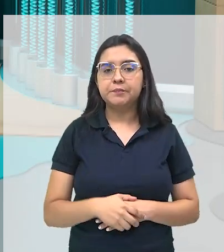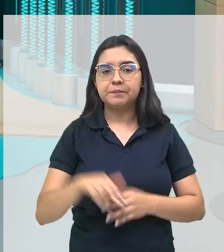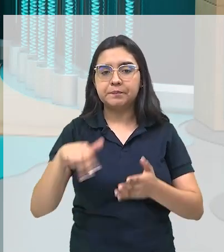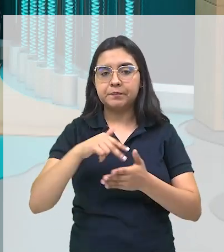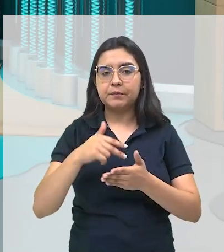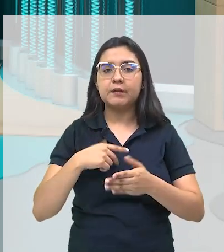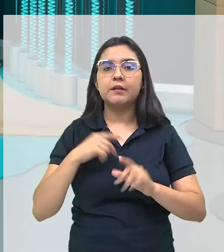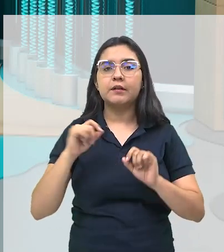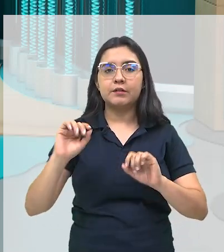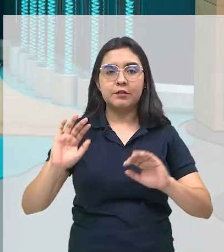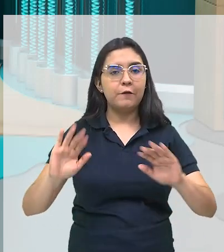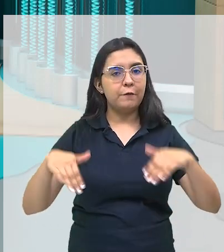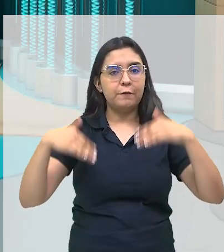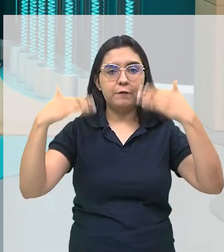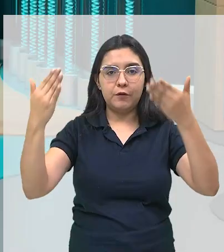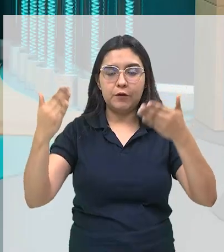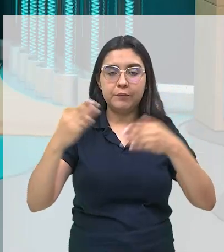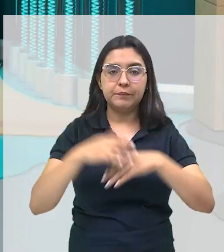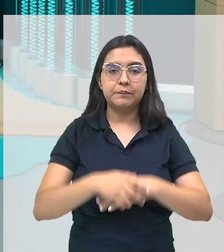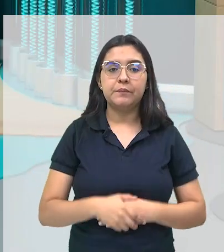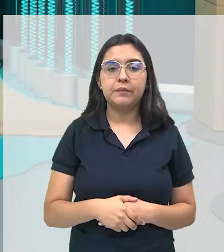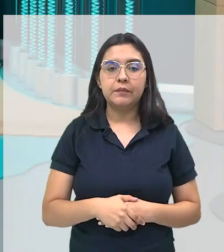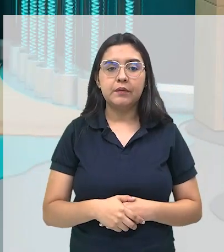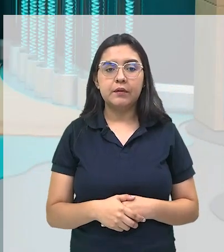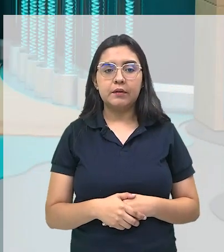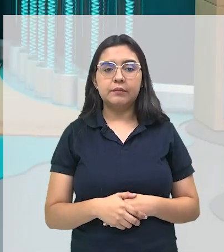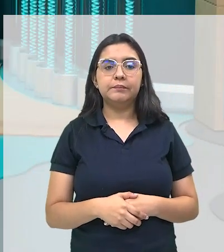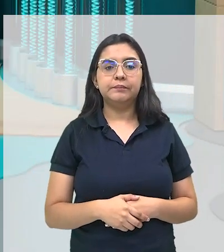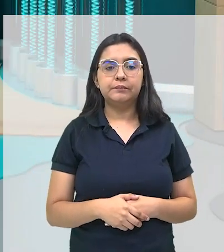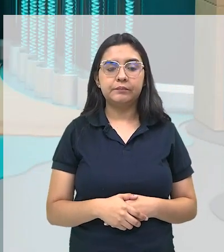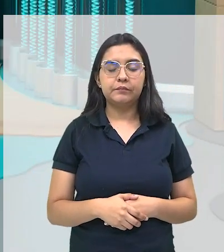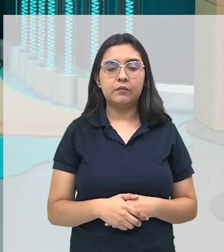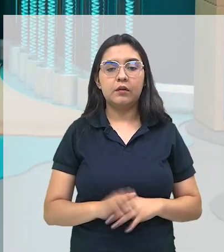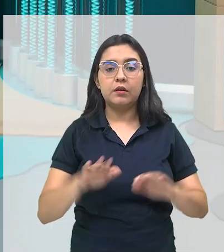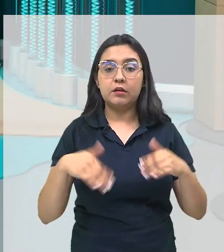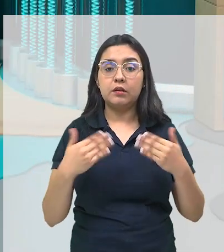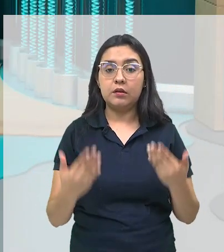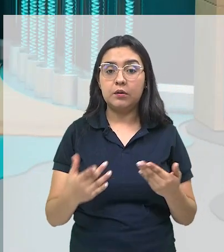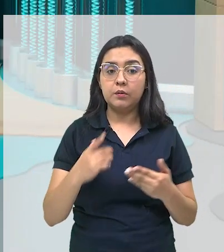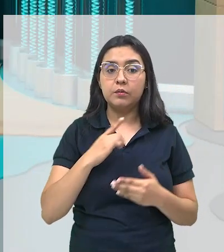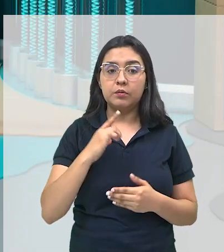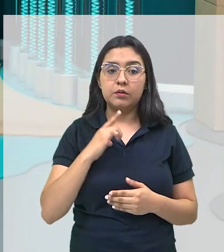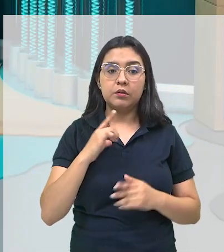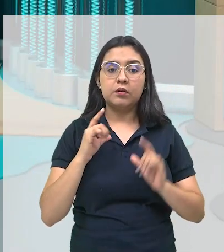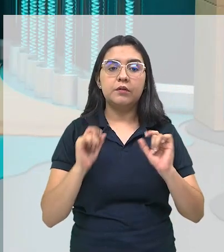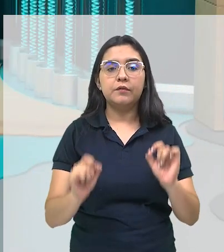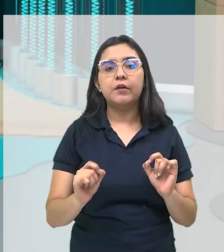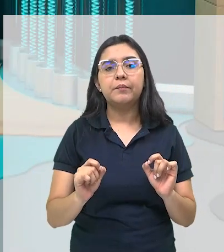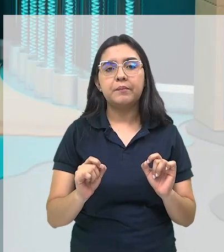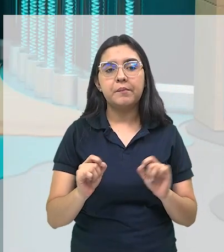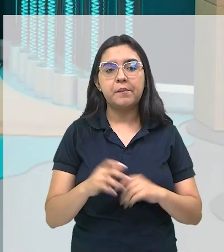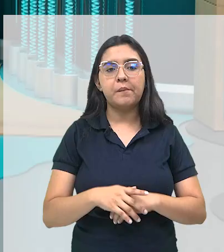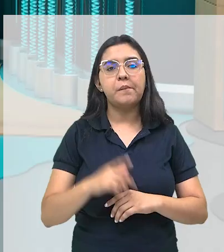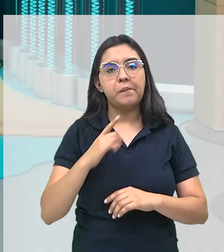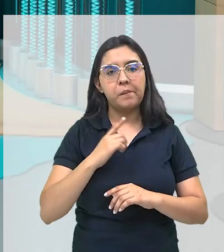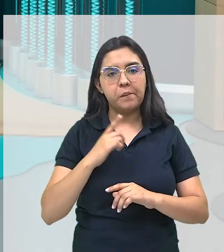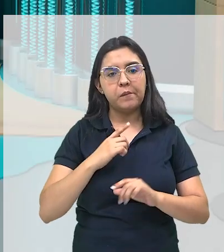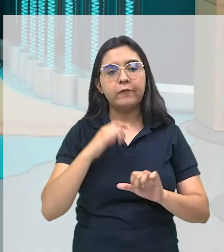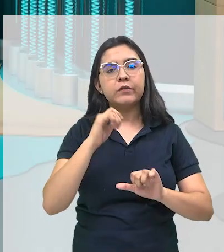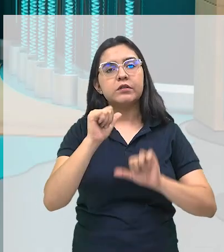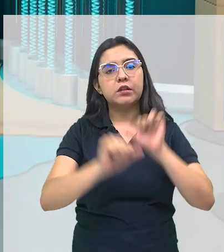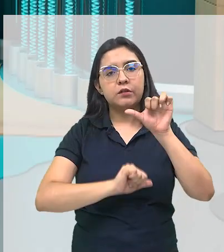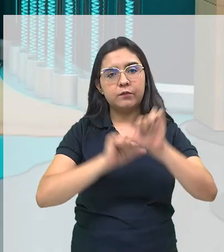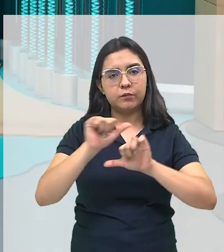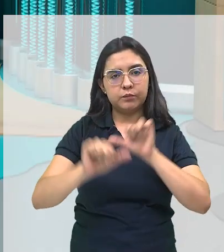outros países caribenhos. Então, gente, aqui a gente teve essa evolução aí,